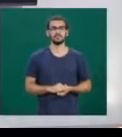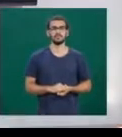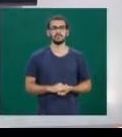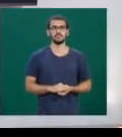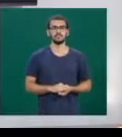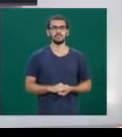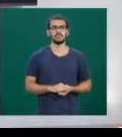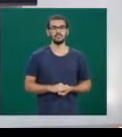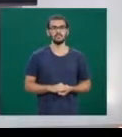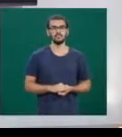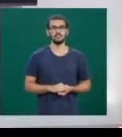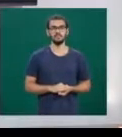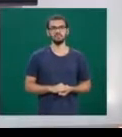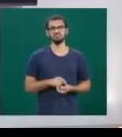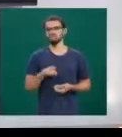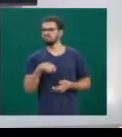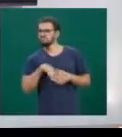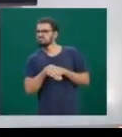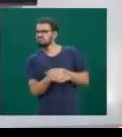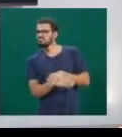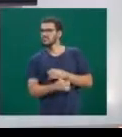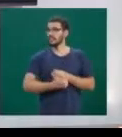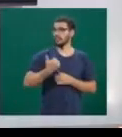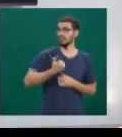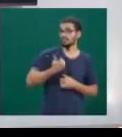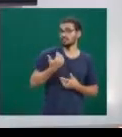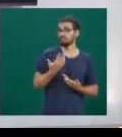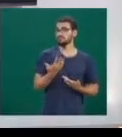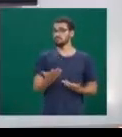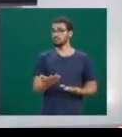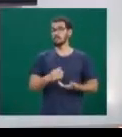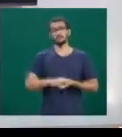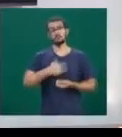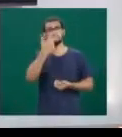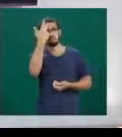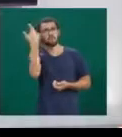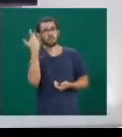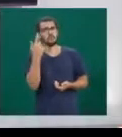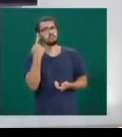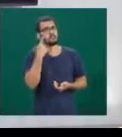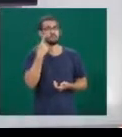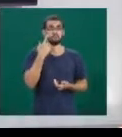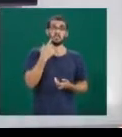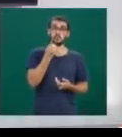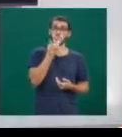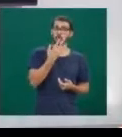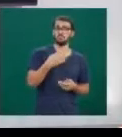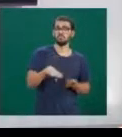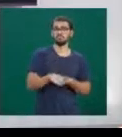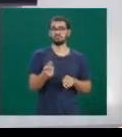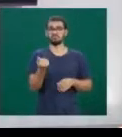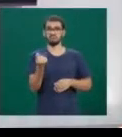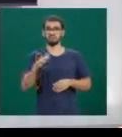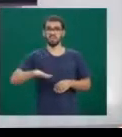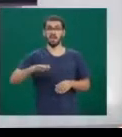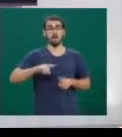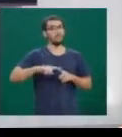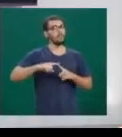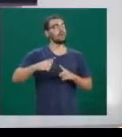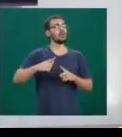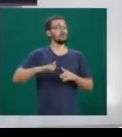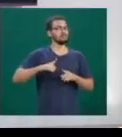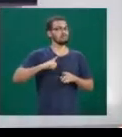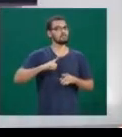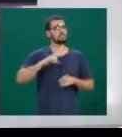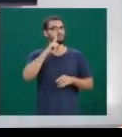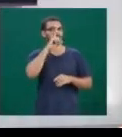Você tem o hábito de pedir ou oferecer carona? Muitos consideram uma opção boa e barata, mas na prática oferece riscos.